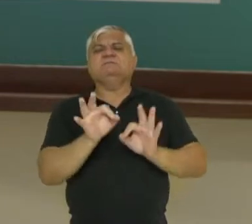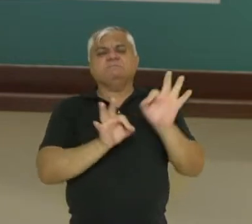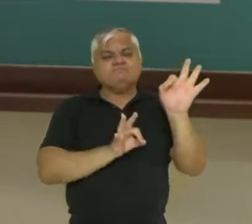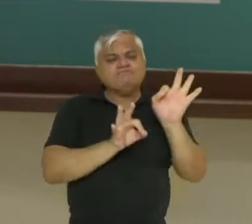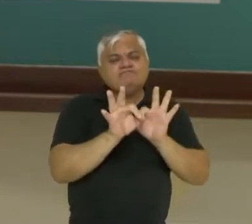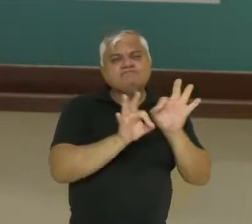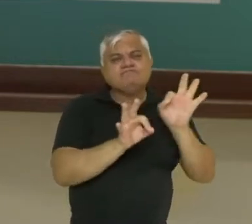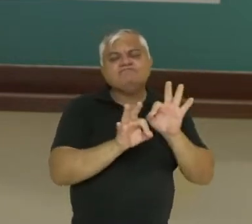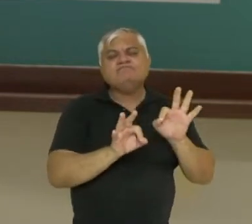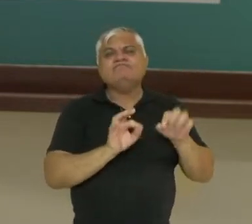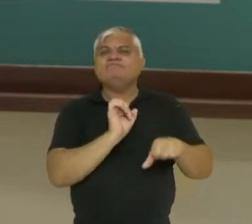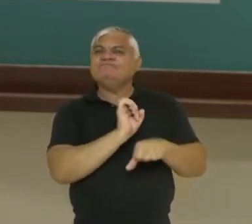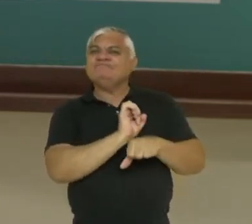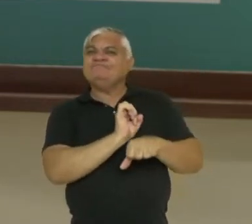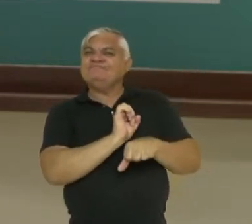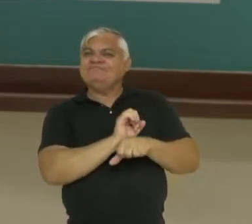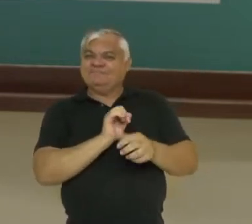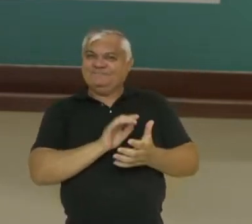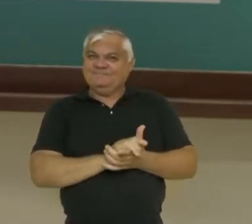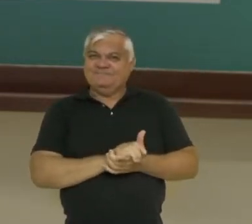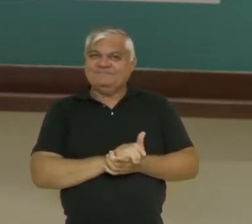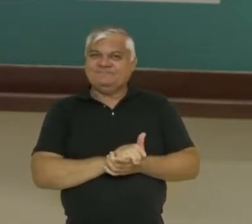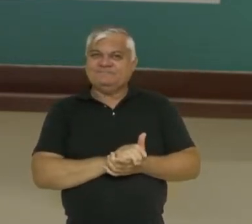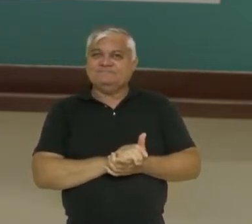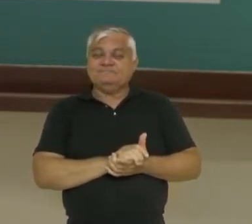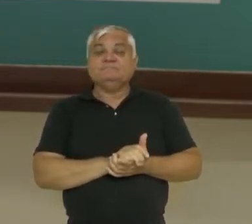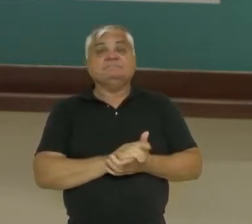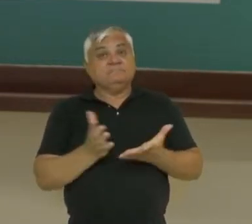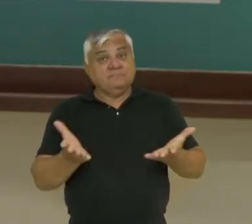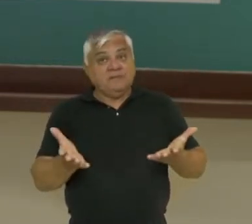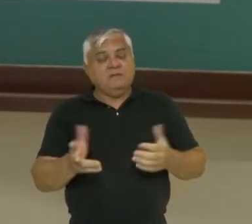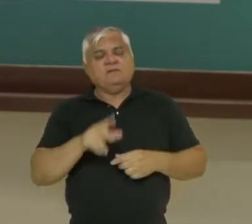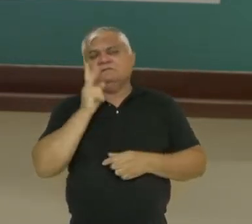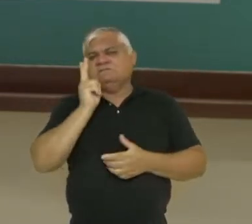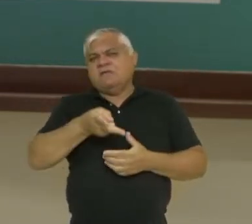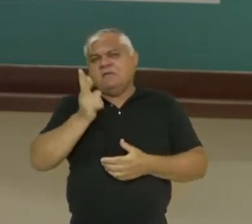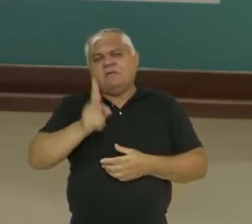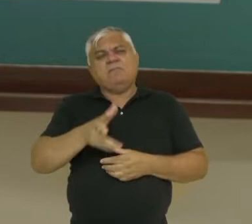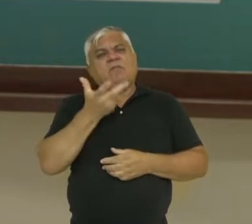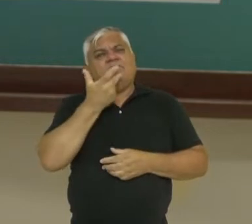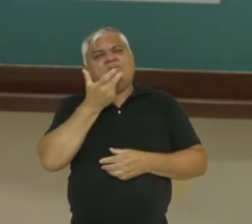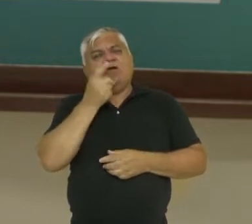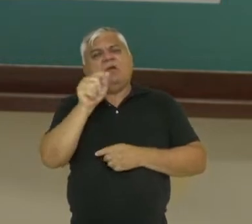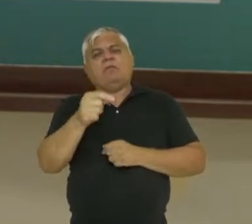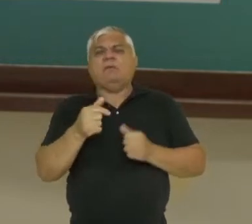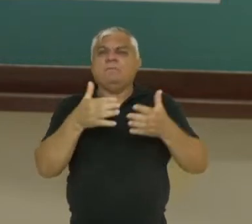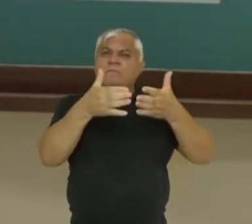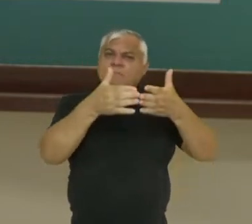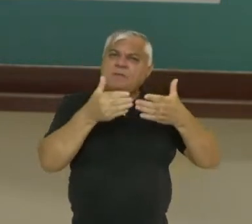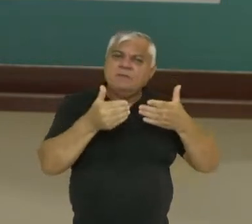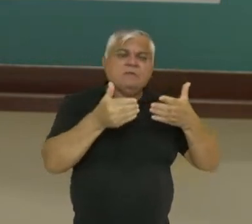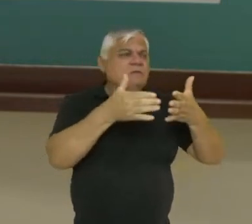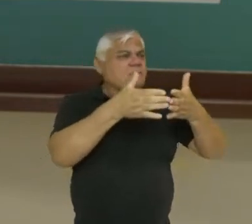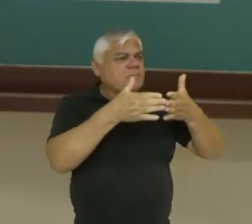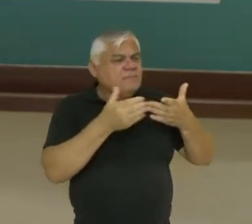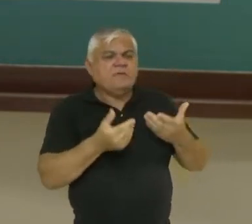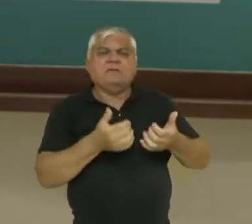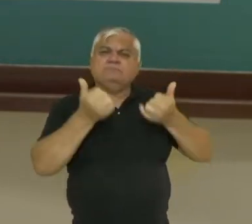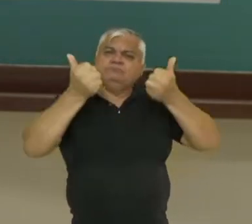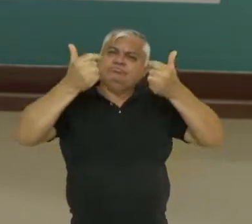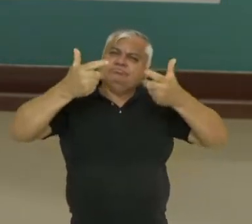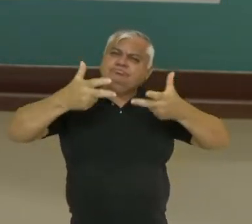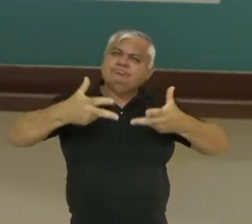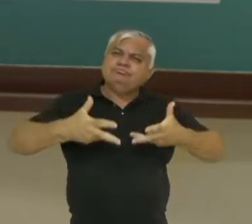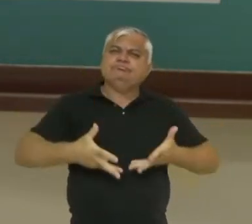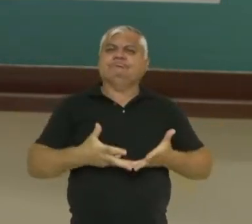planejado. Então, por isso que nós batemos nessa tecla de pedir, de